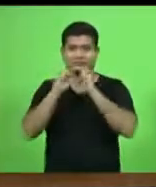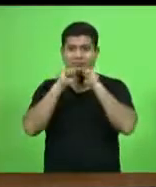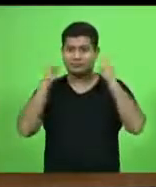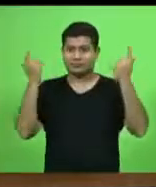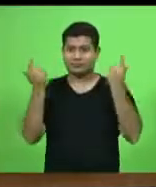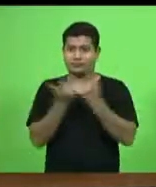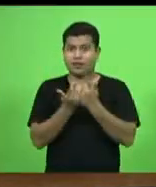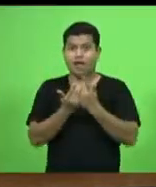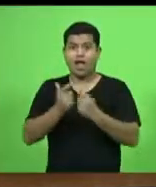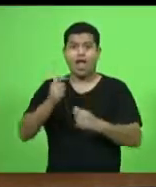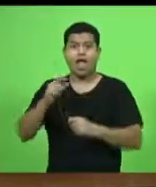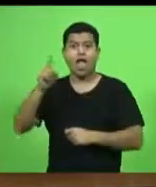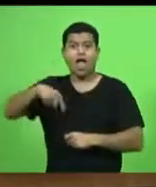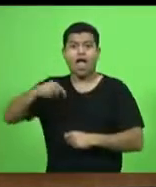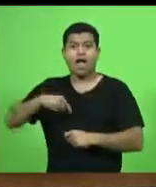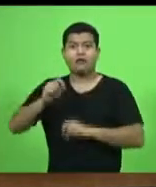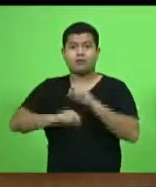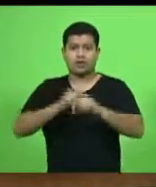os deputados.